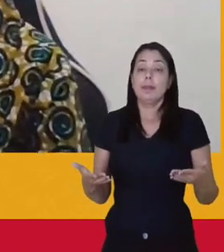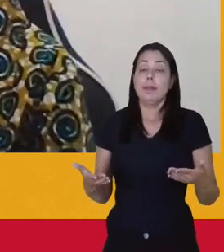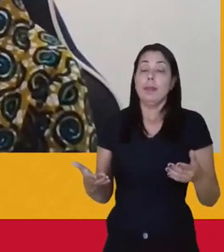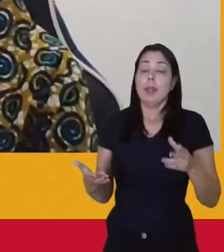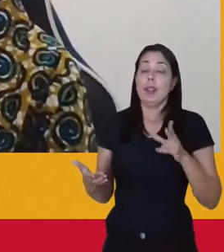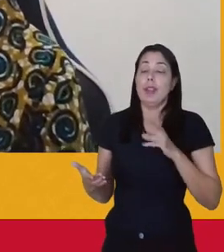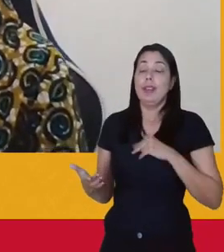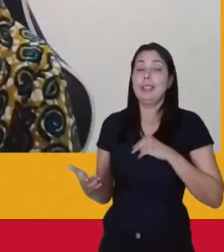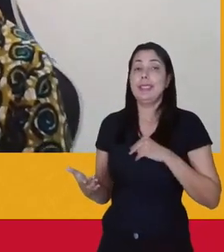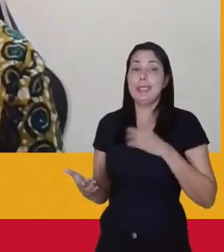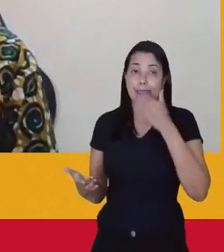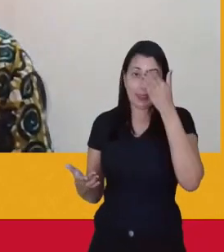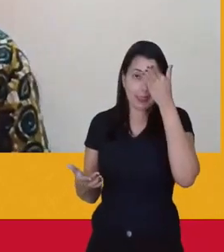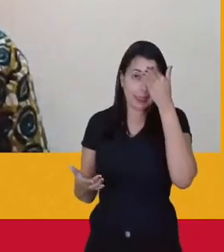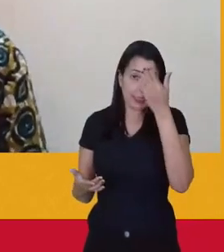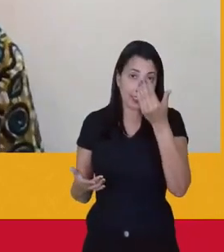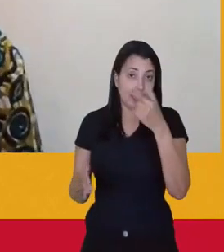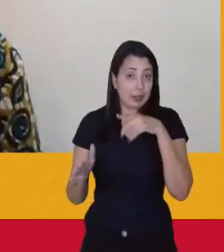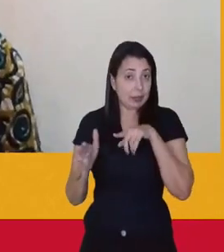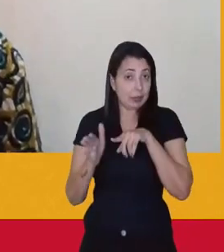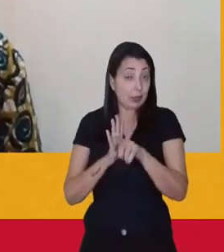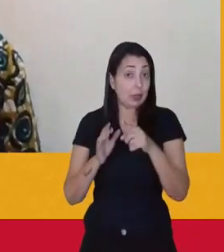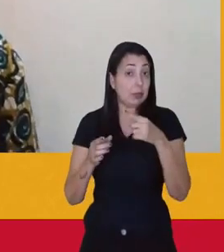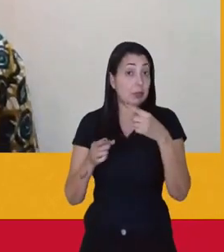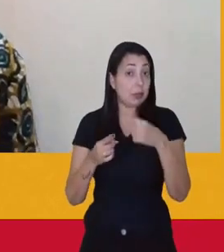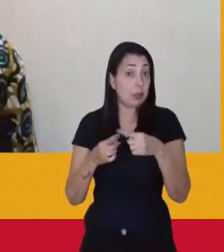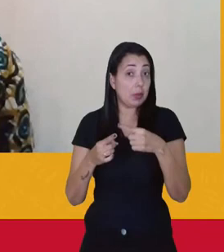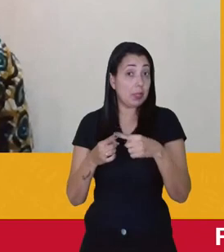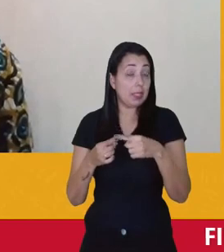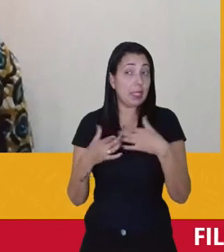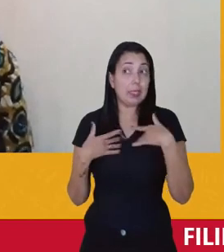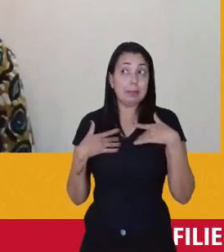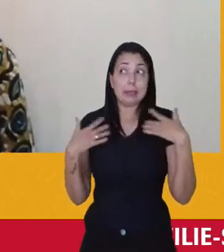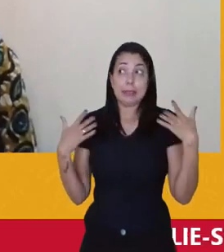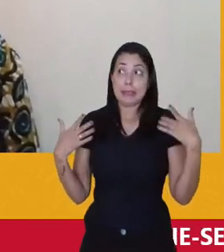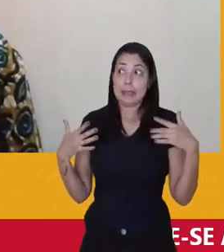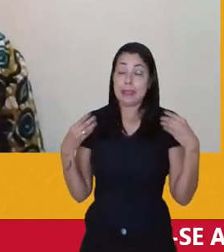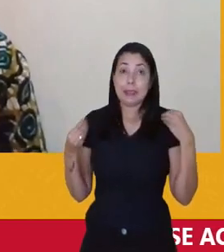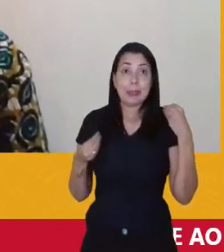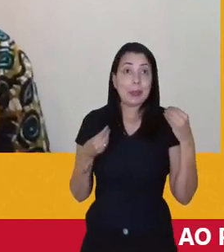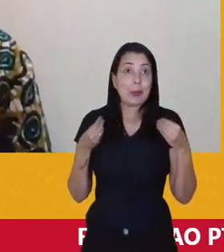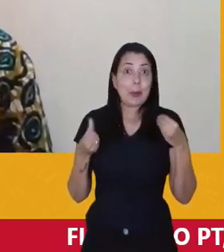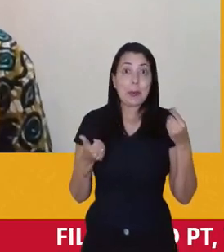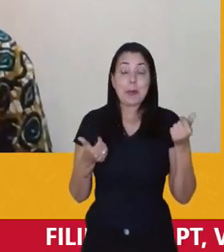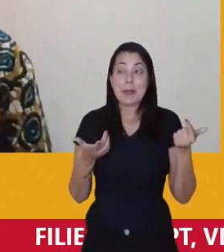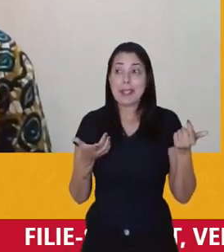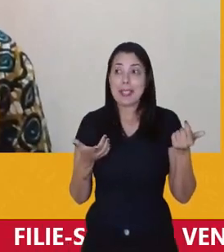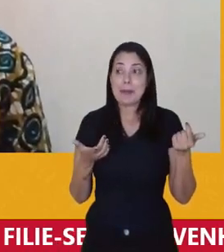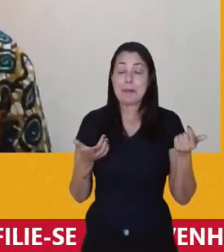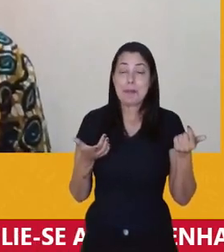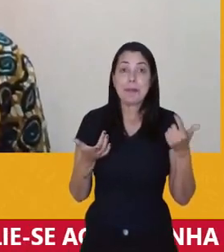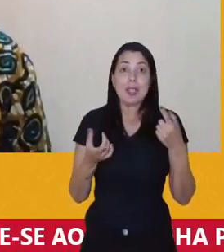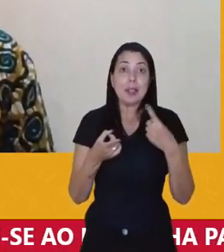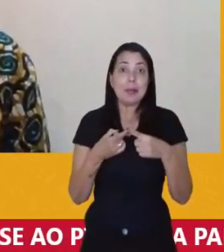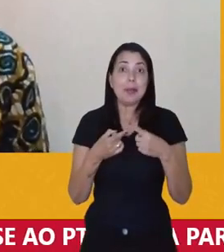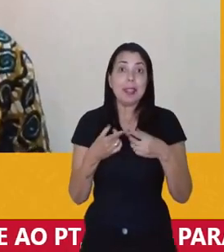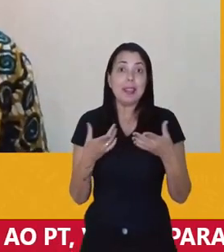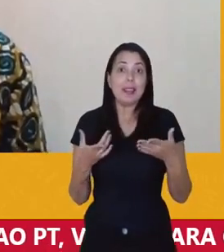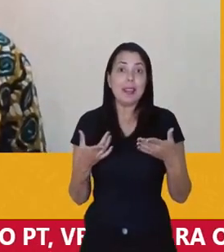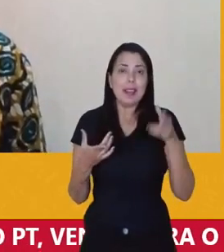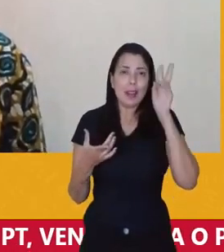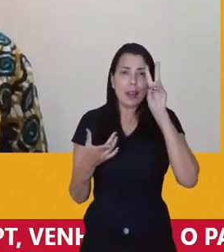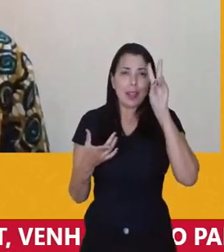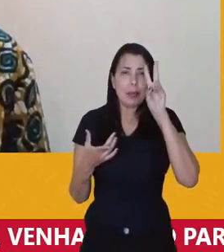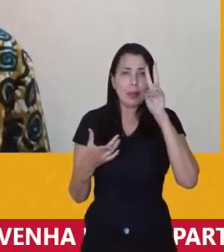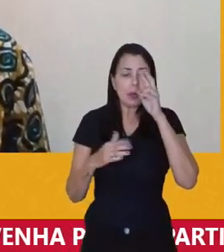nossa, agradeço demais essa pergunta, porque ela me encanta, né, em alguma medida, porque retoma um pouco esse